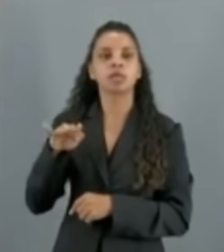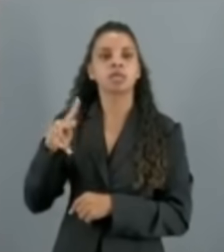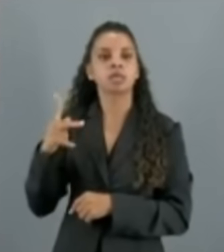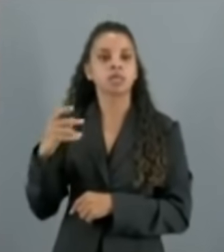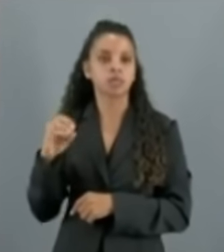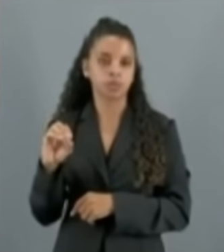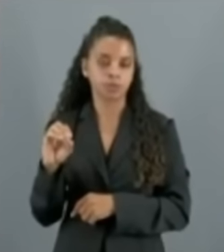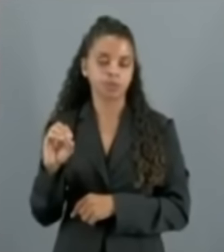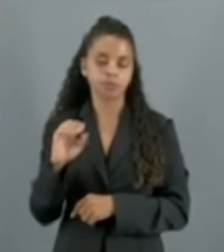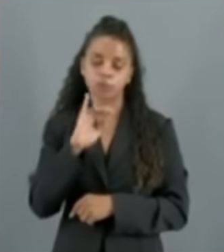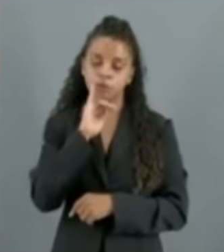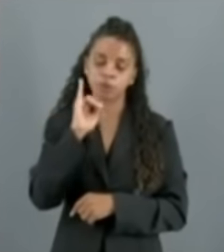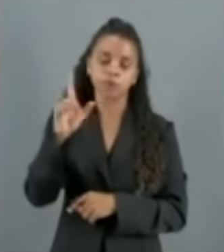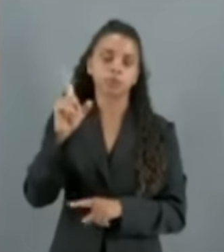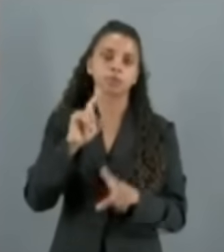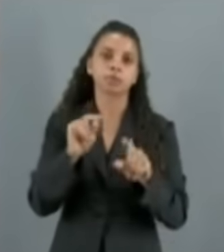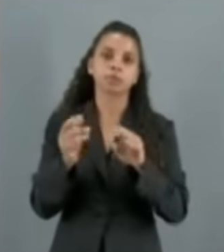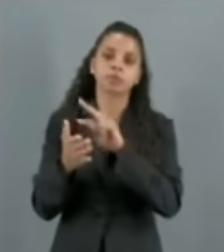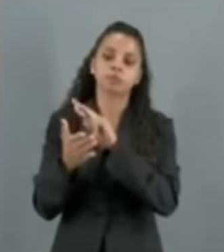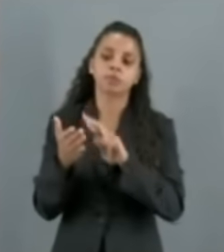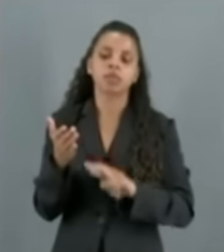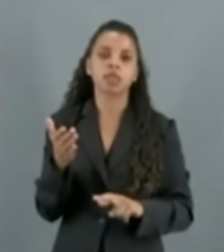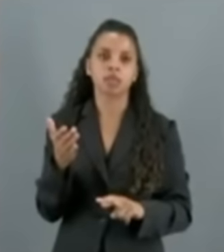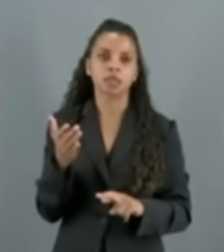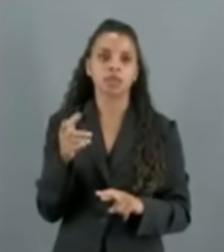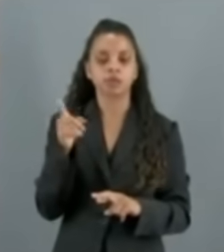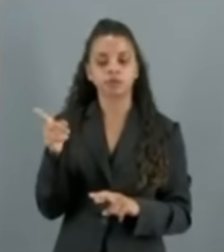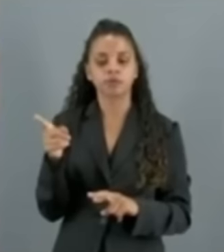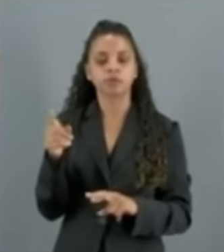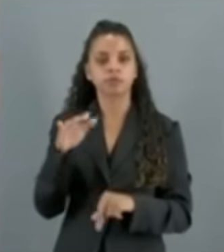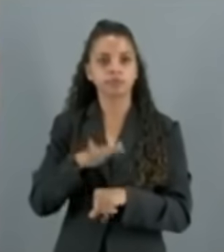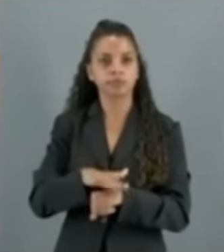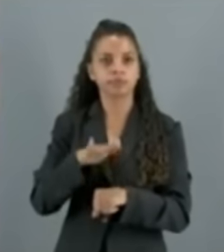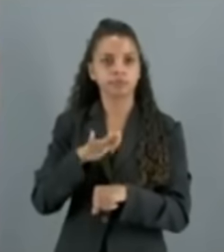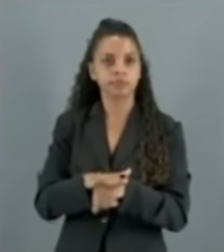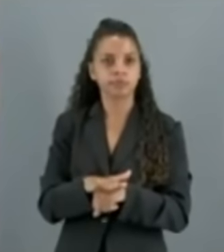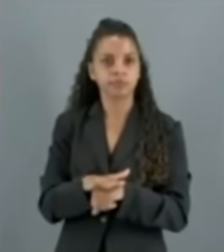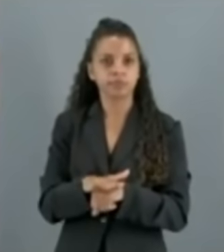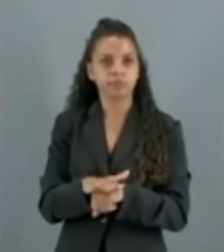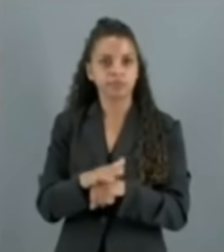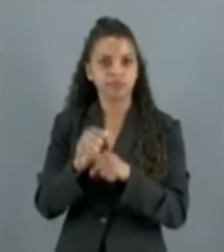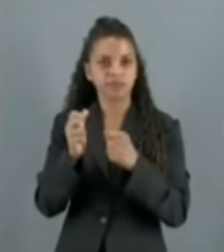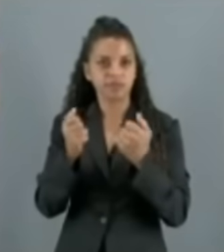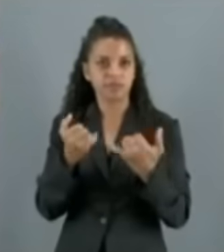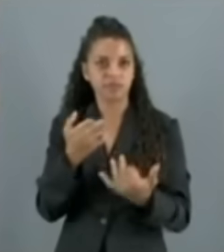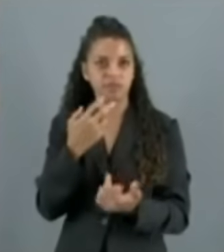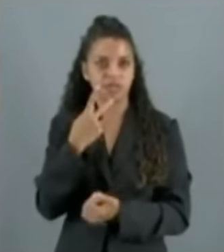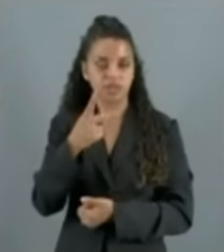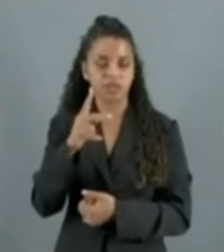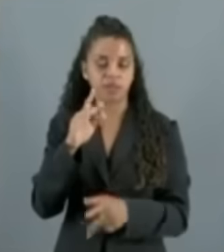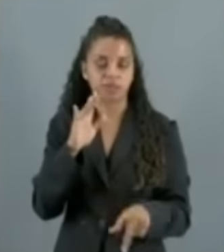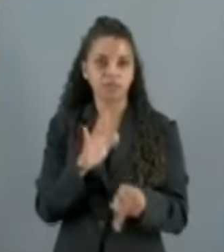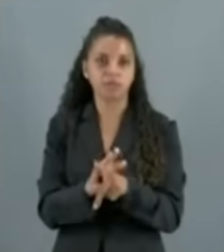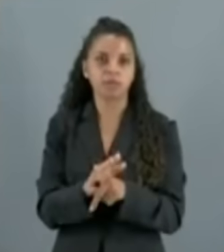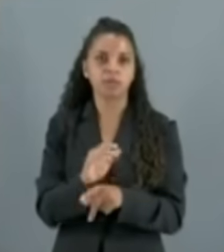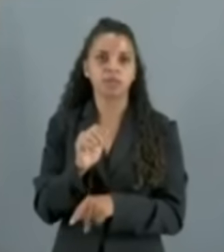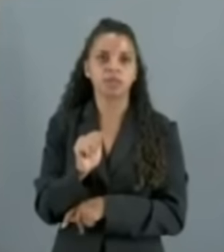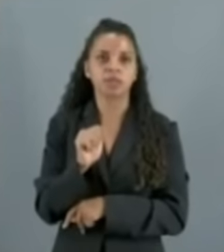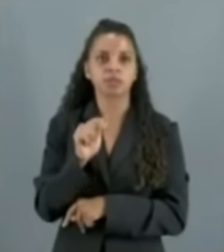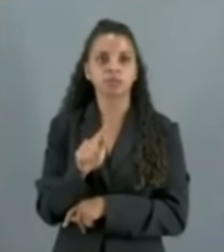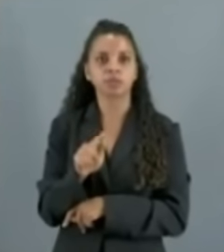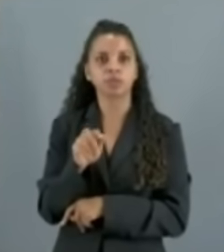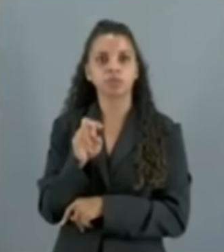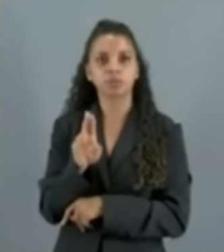você, Marinho, que o relatório que você se refere, que teria vindo da Procuradoria para